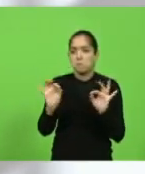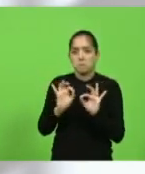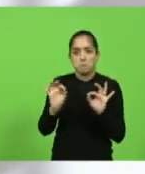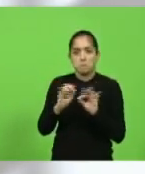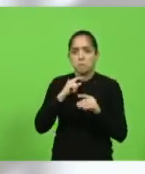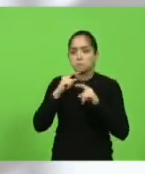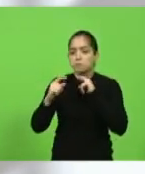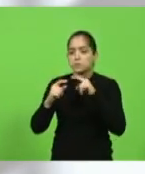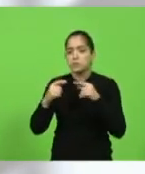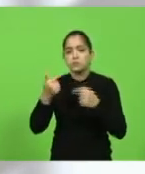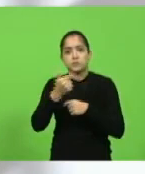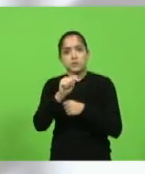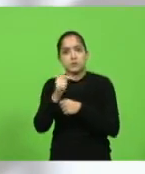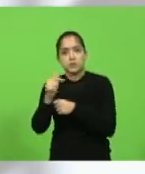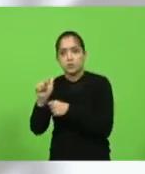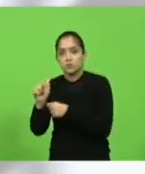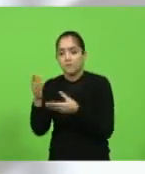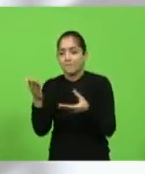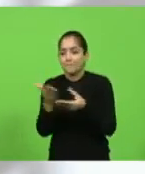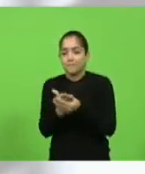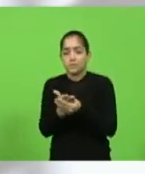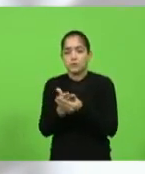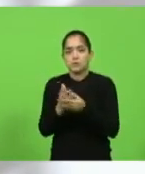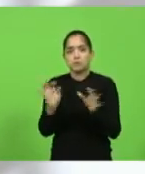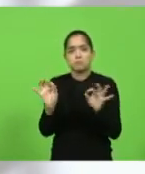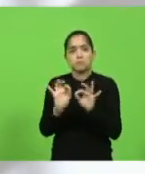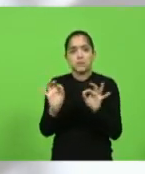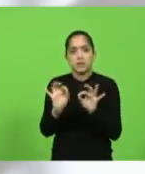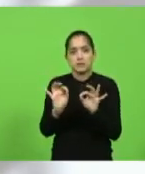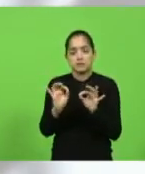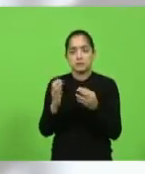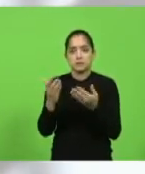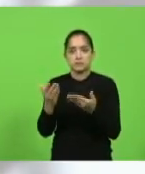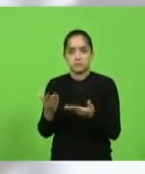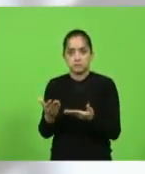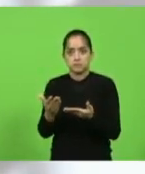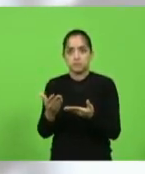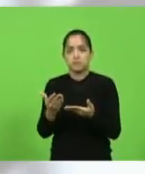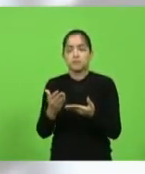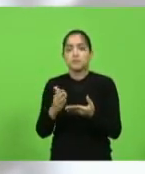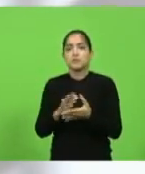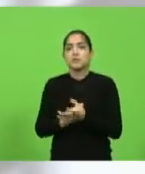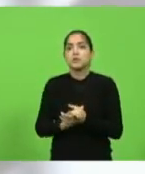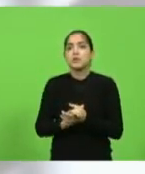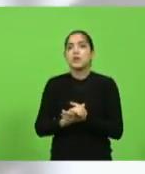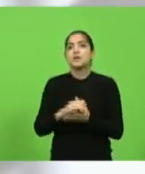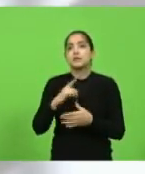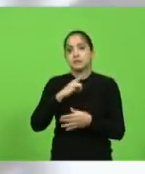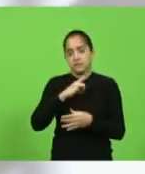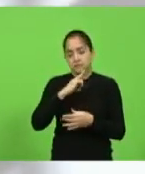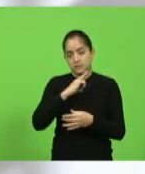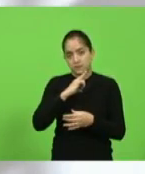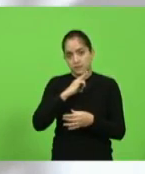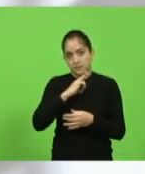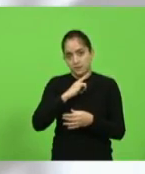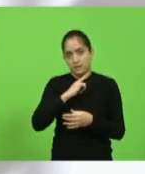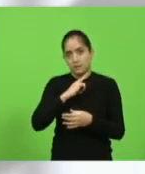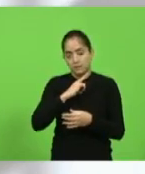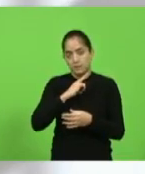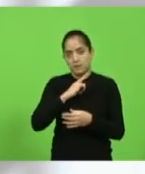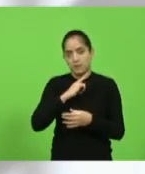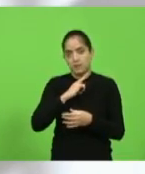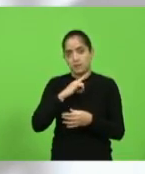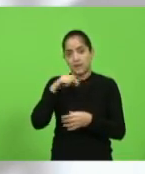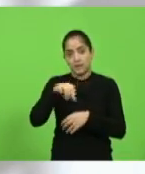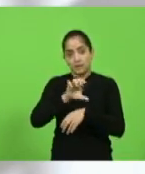dúvida processual. O acervo convenceu-me de que houve aqui, em nosso Estado,